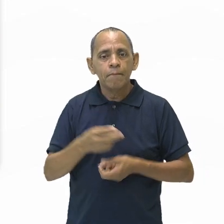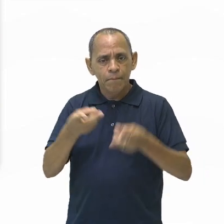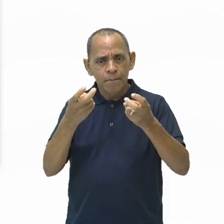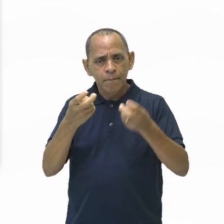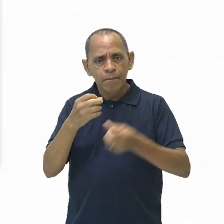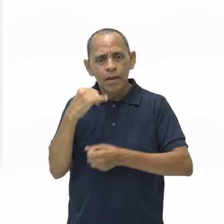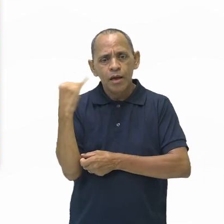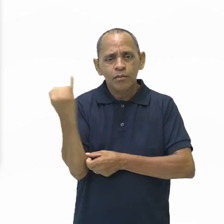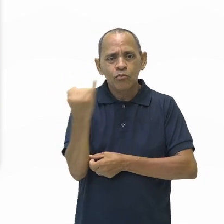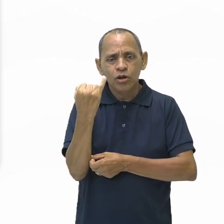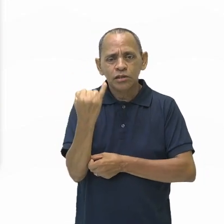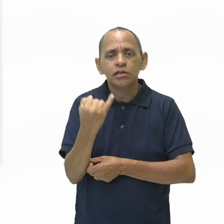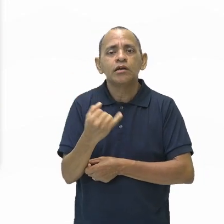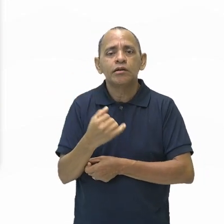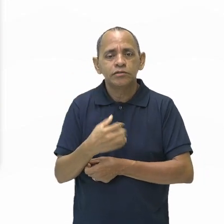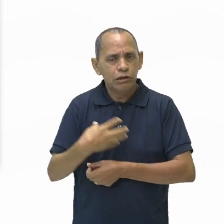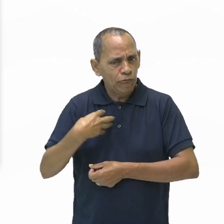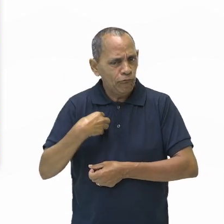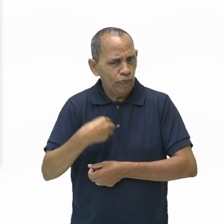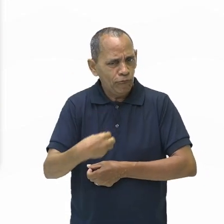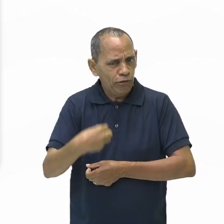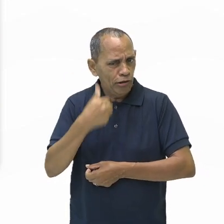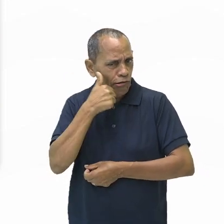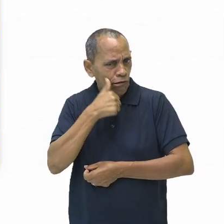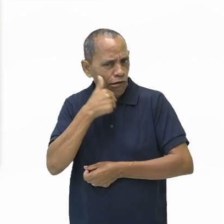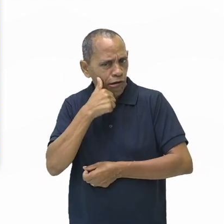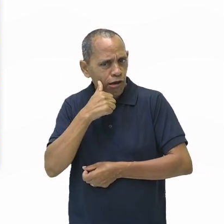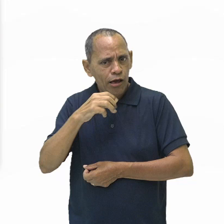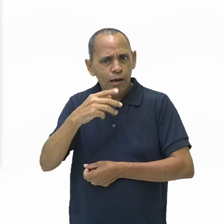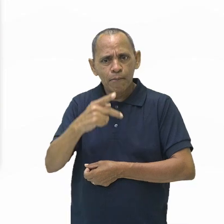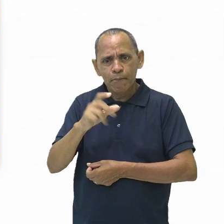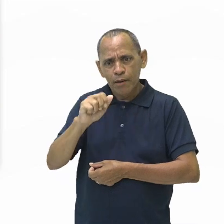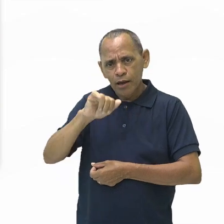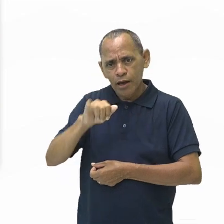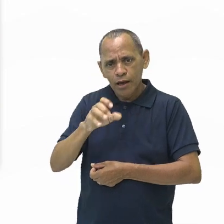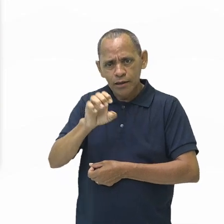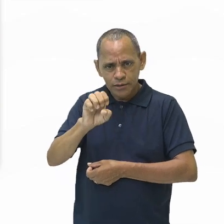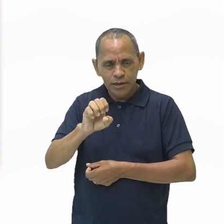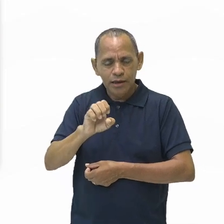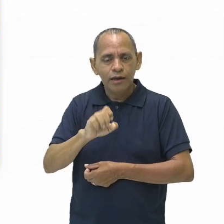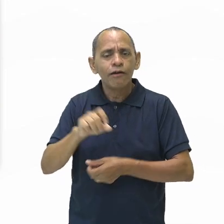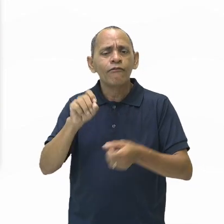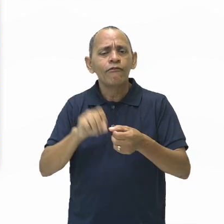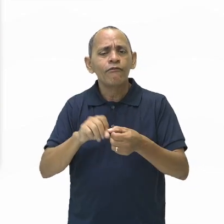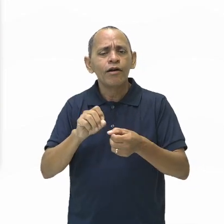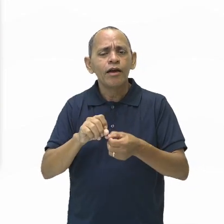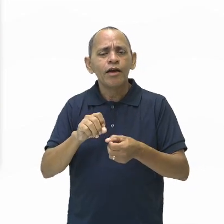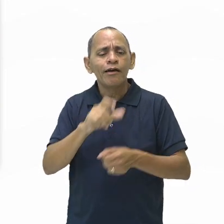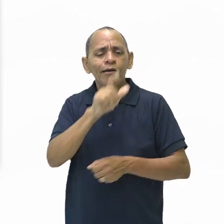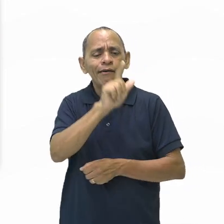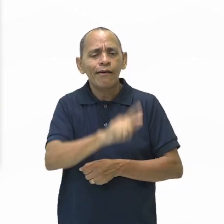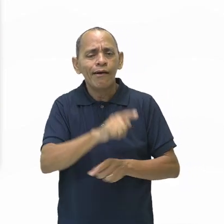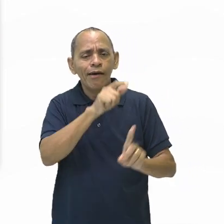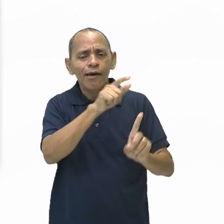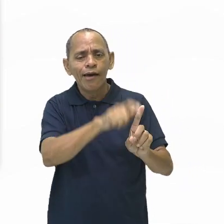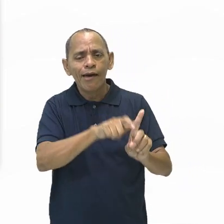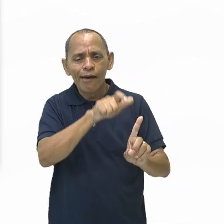Iracema, porque é o pajé, a gente sabe que o pajé é o que comanda ali, né? O que Iracema fez? Ela